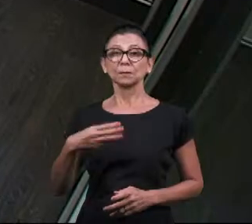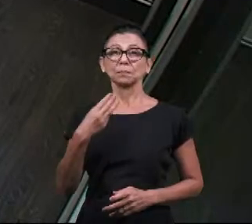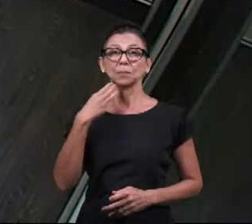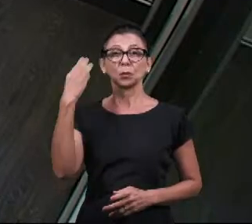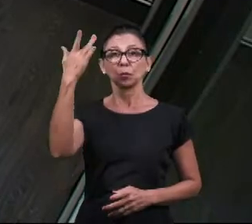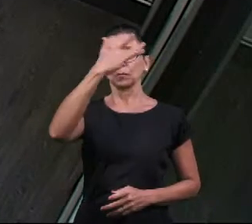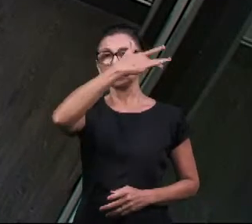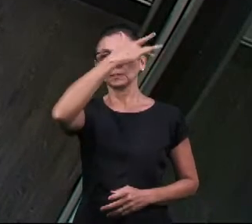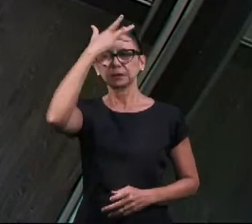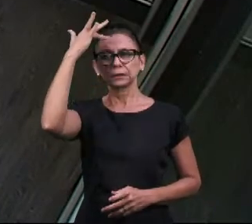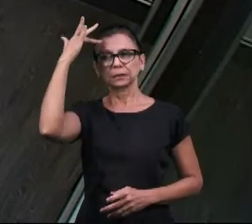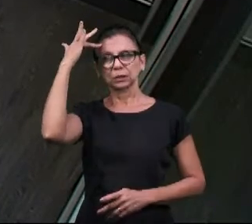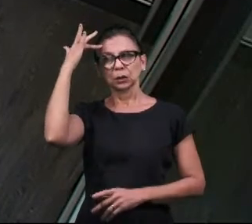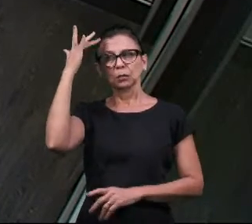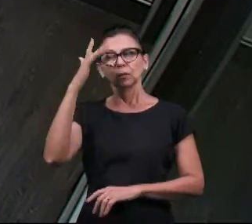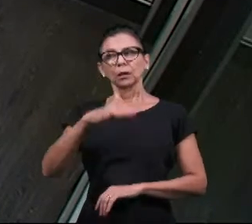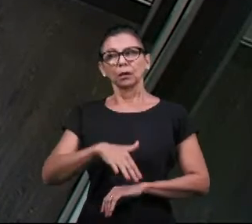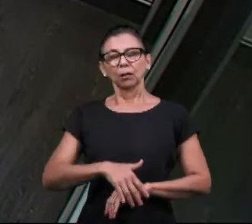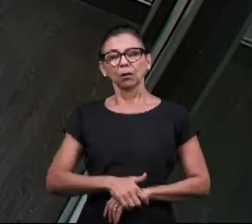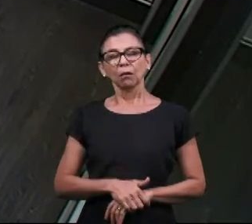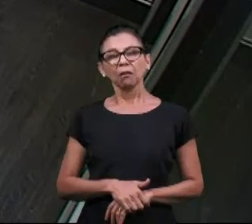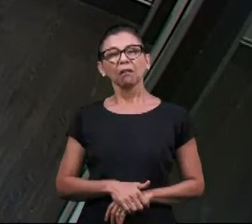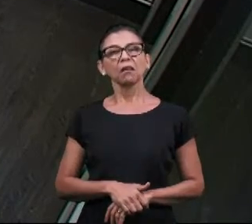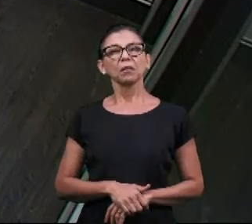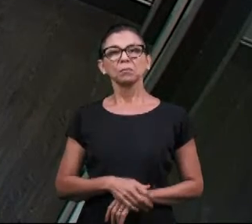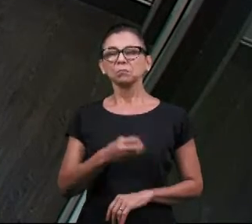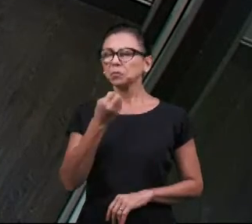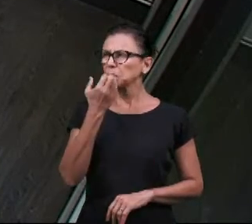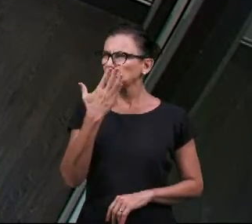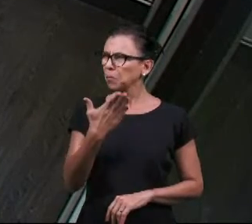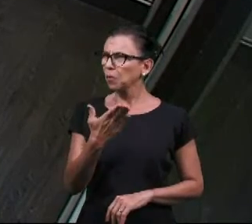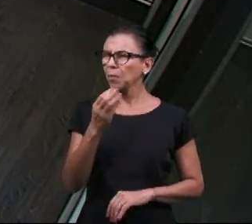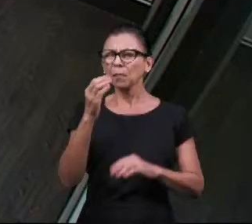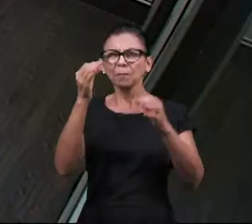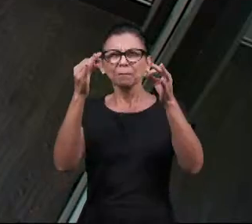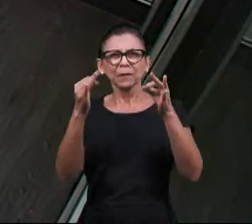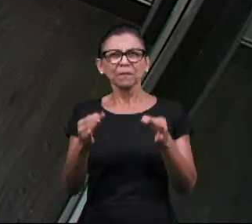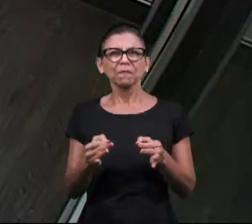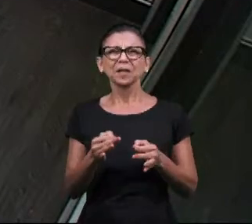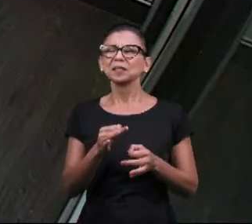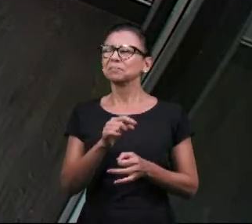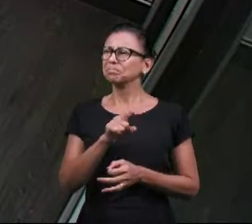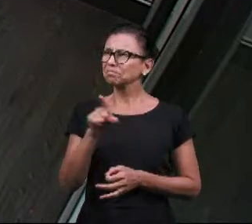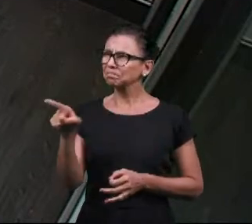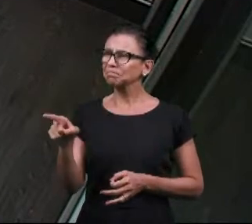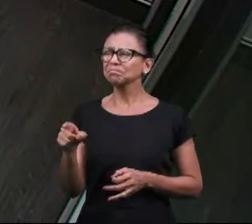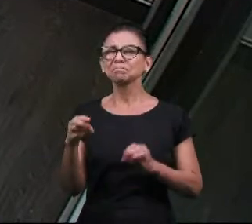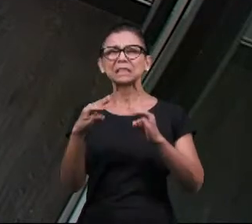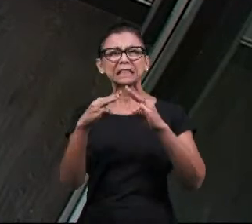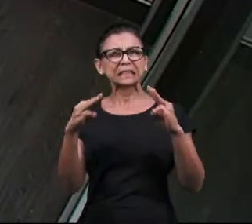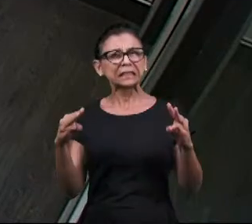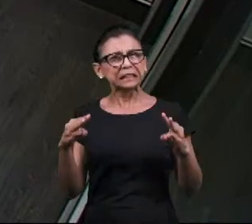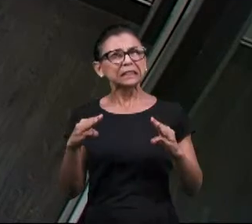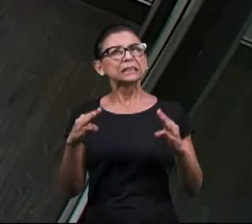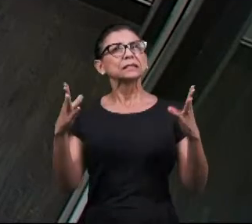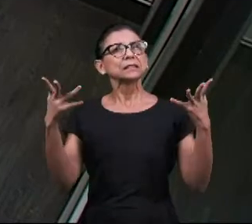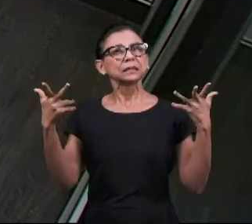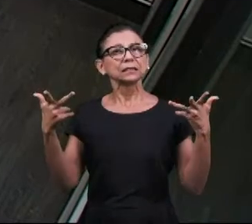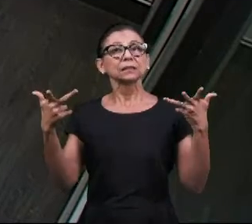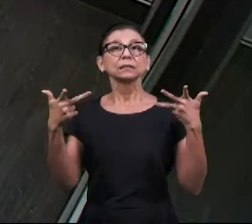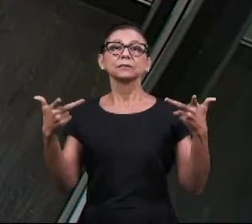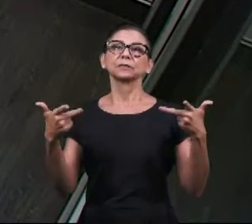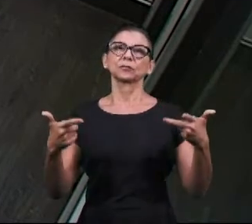no bom sentido, não deve nada a nenhum Manaim, a ninguém. Ô Jorge, eu vou te falar um negócio. Manaim